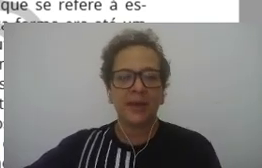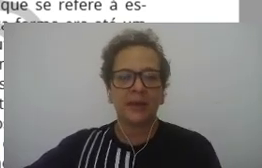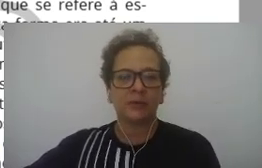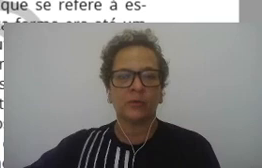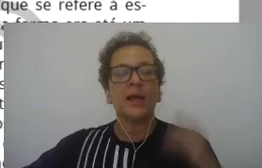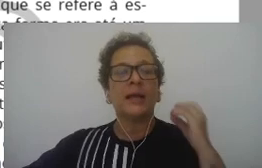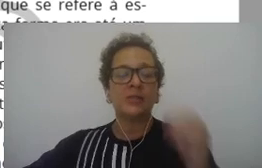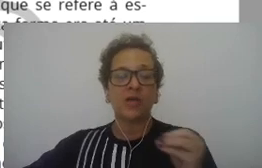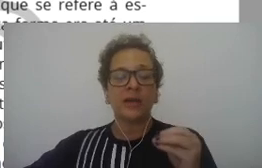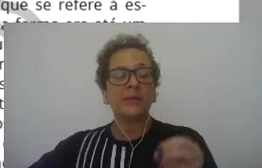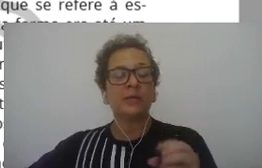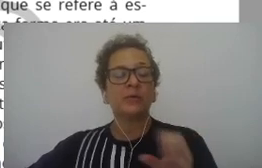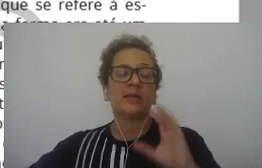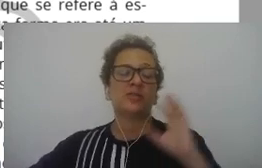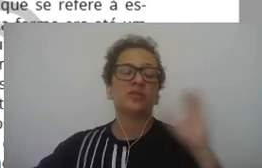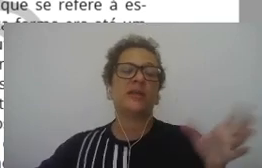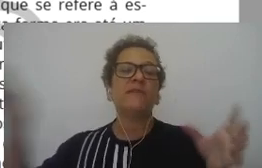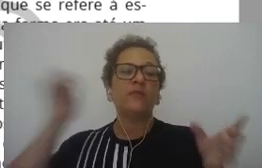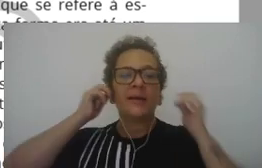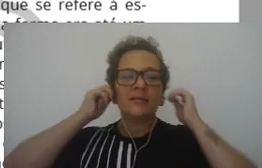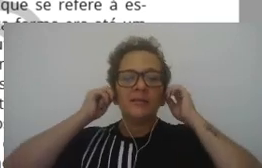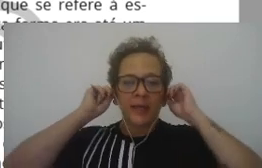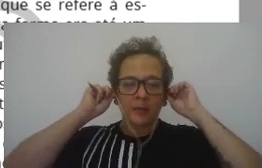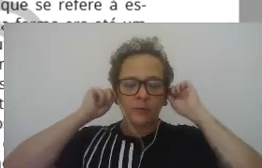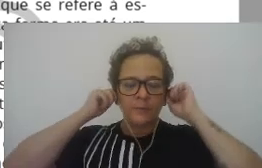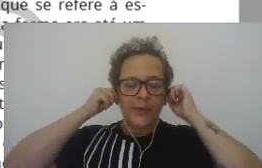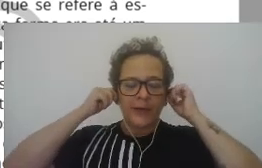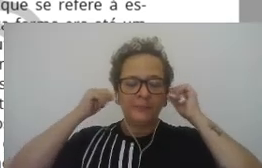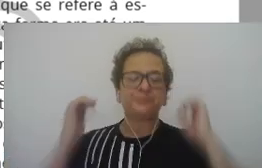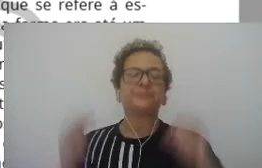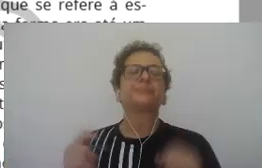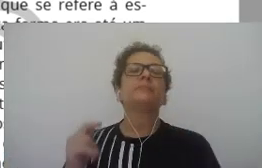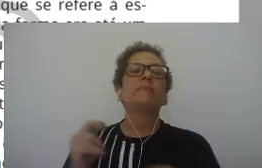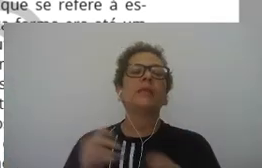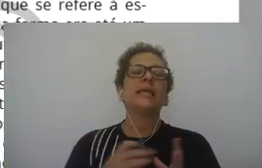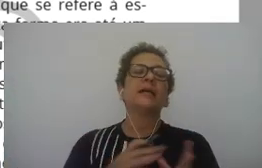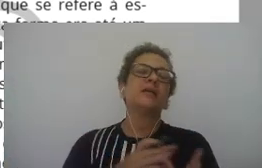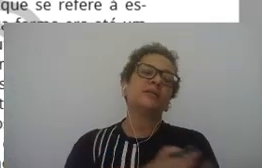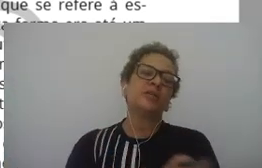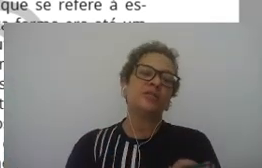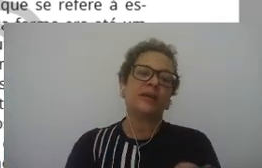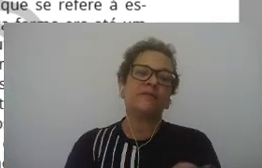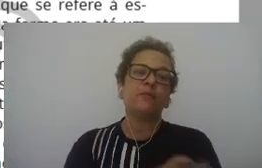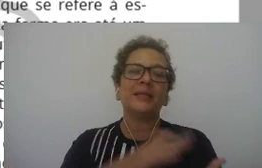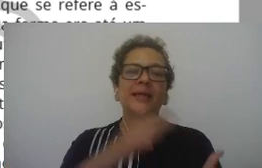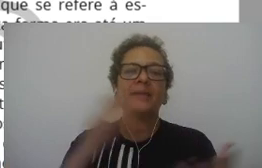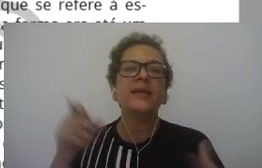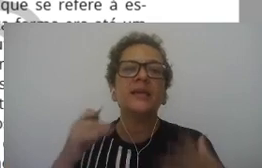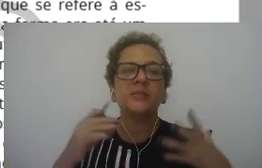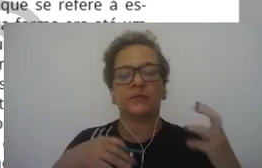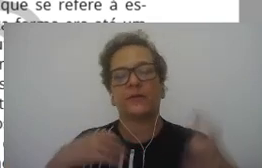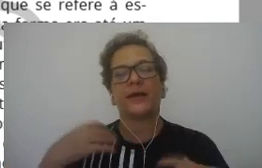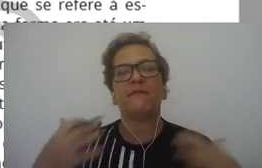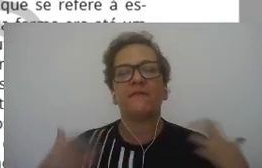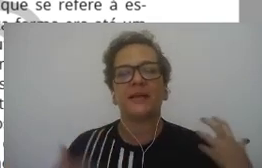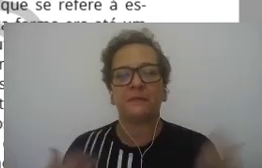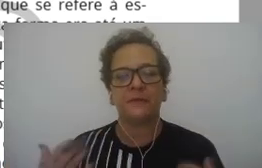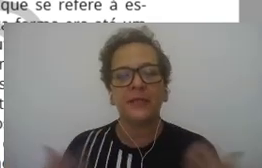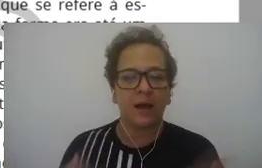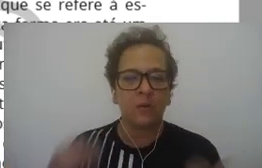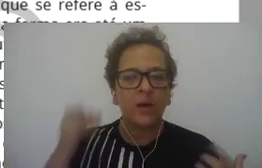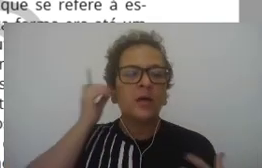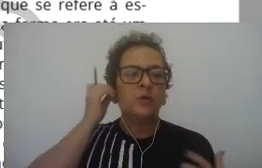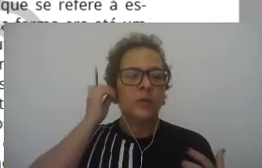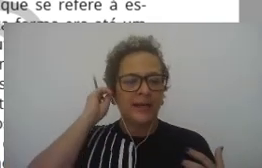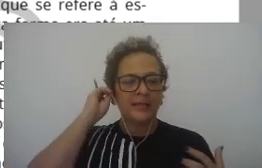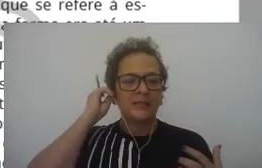fim do renascimento não só lembrando aí a gente teve o renascimento tá E aí a gente teve o maneirismo com aquela